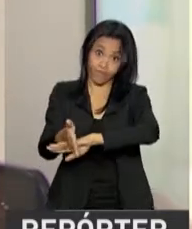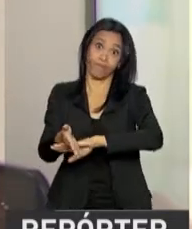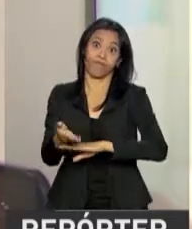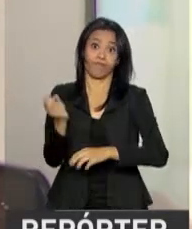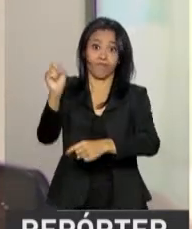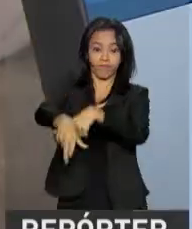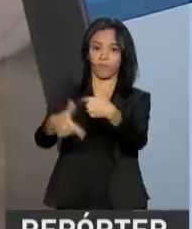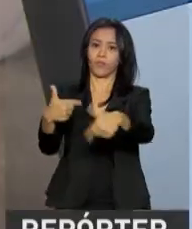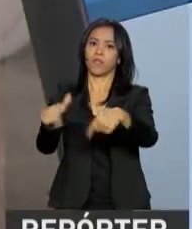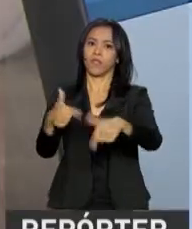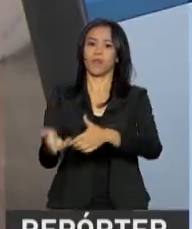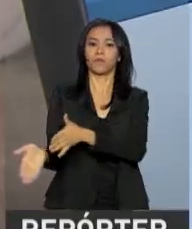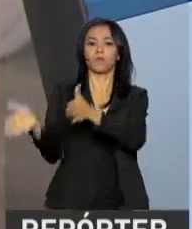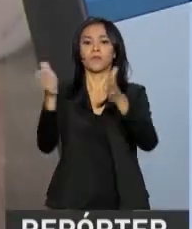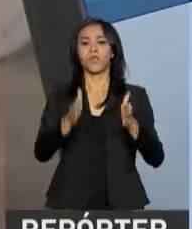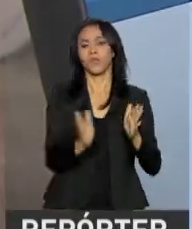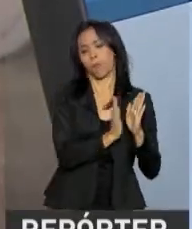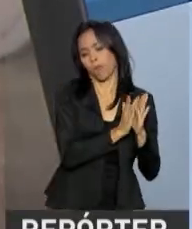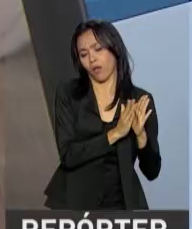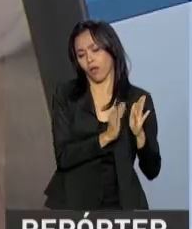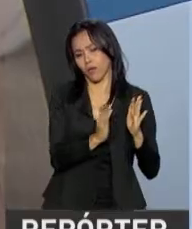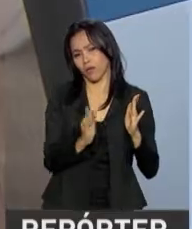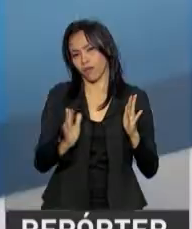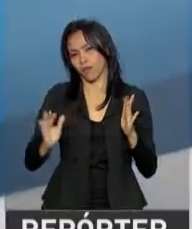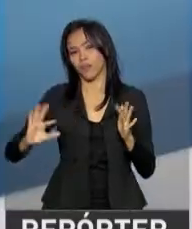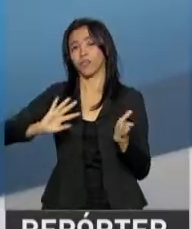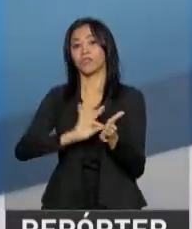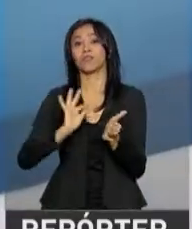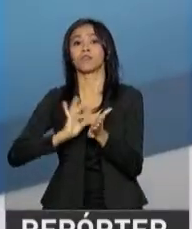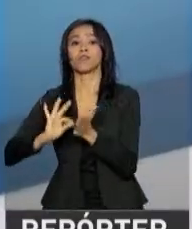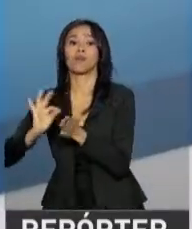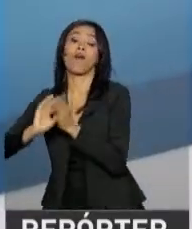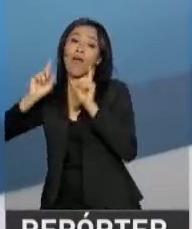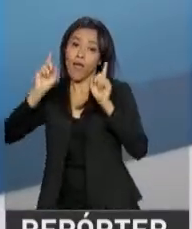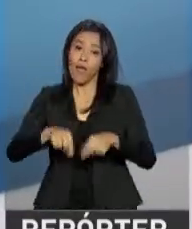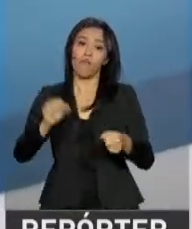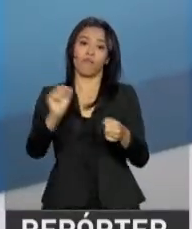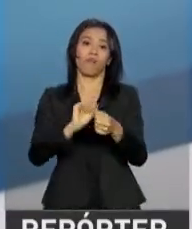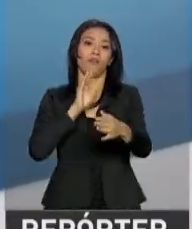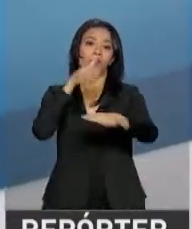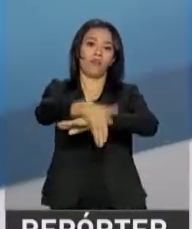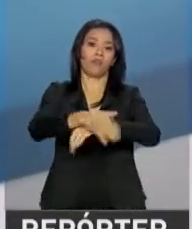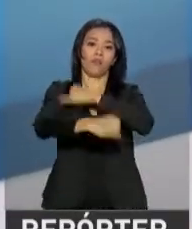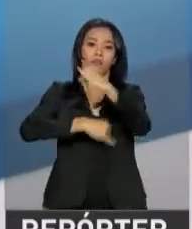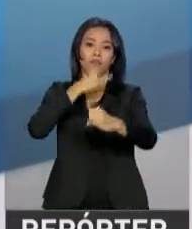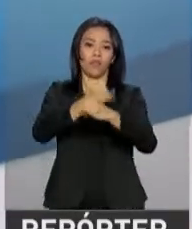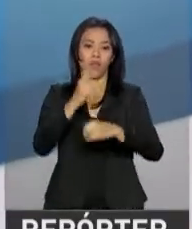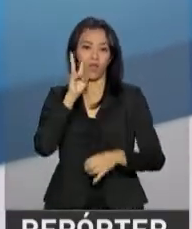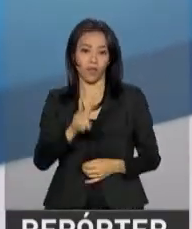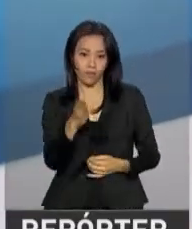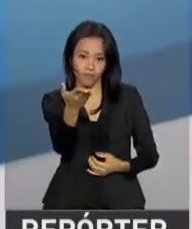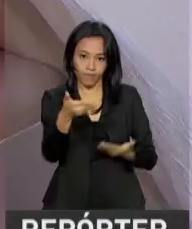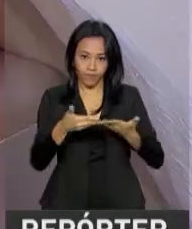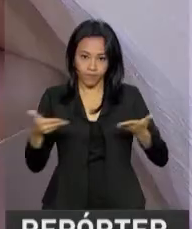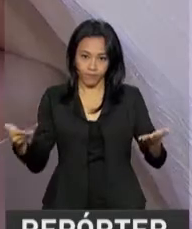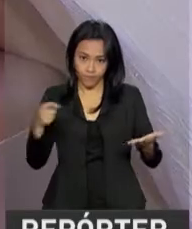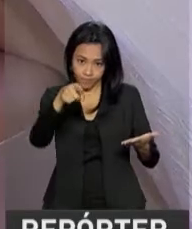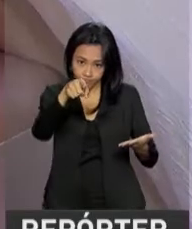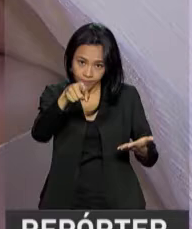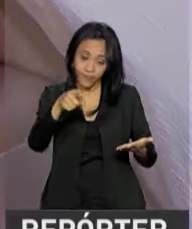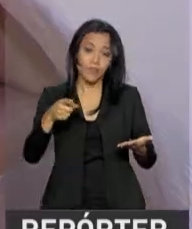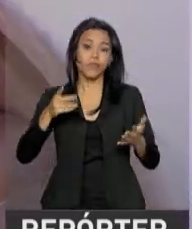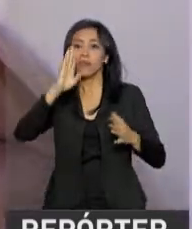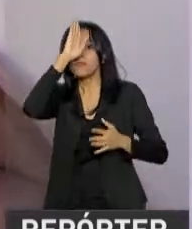mercado de trabalho todo o processo de inscrição é feito exclusivamente pela internet por meio da página eletrônica do sisu e